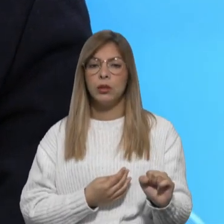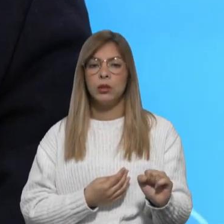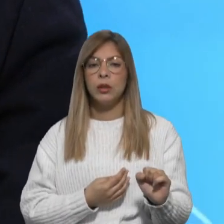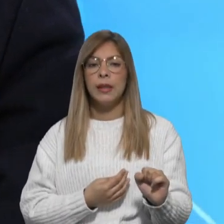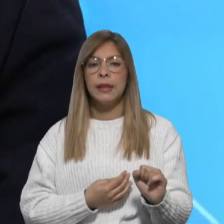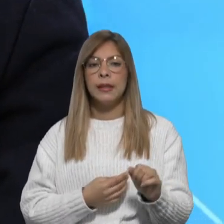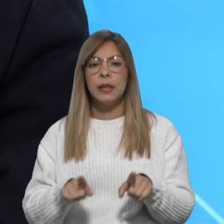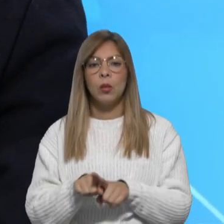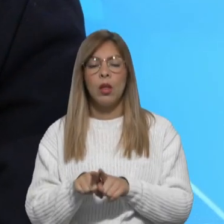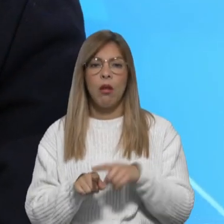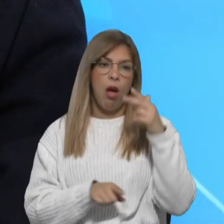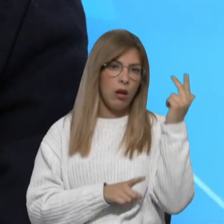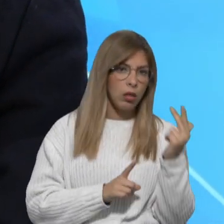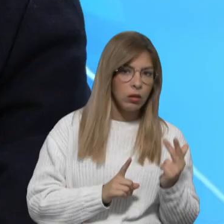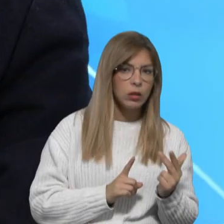nas artes,